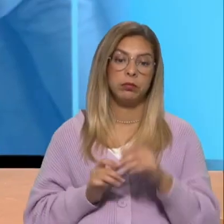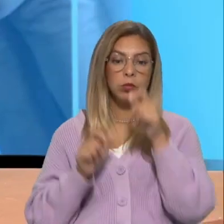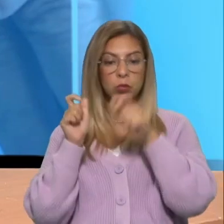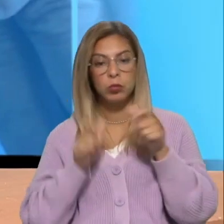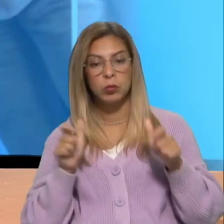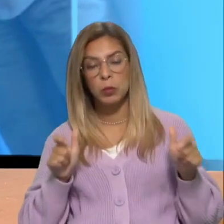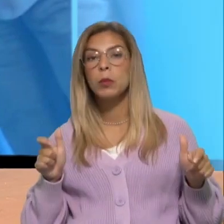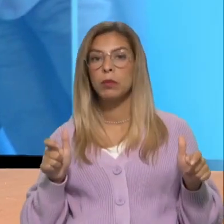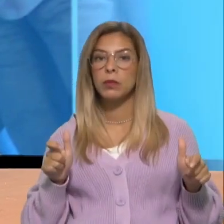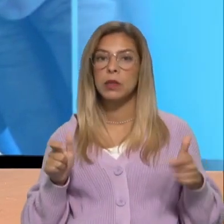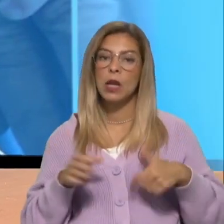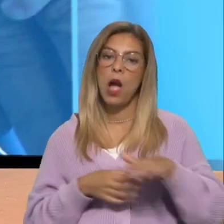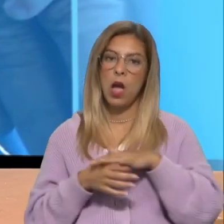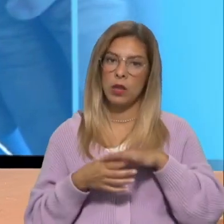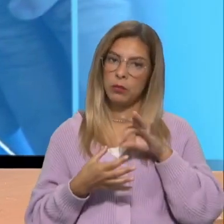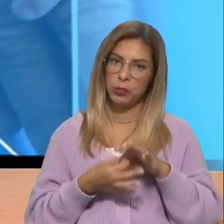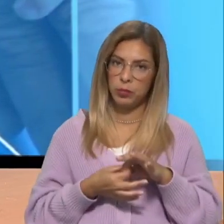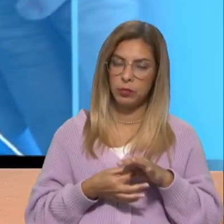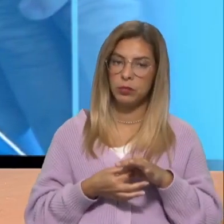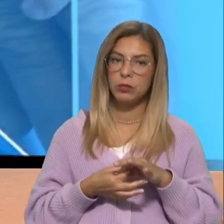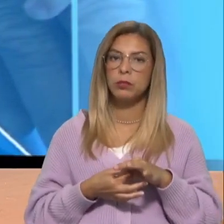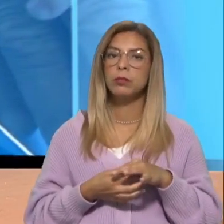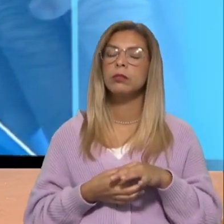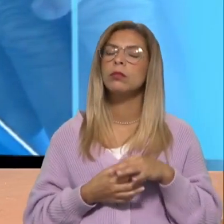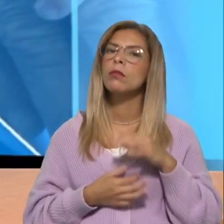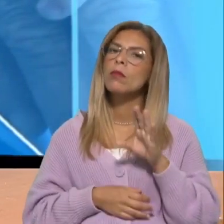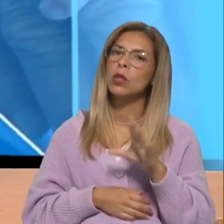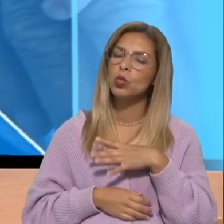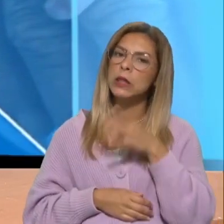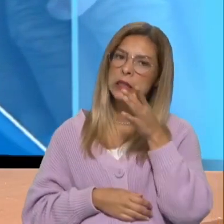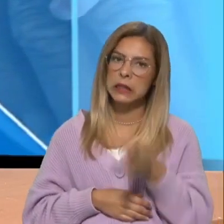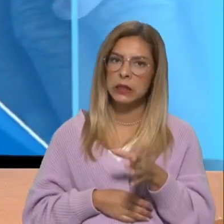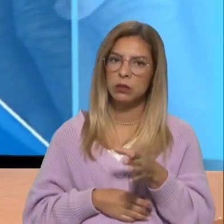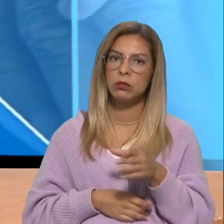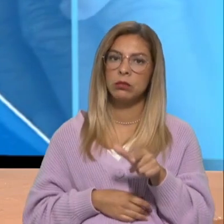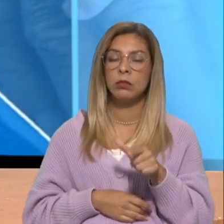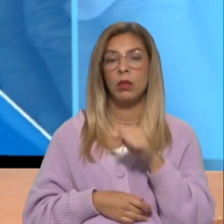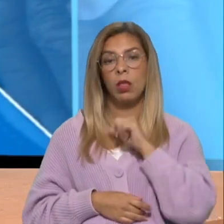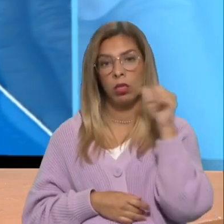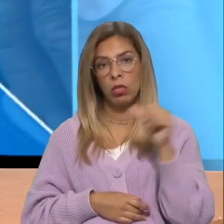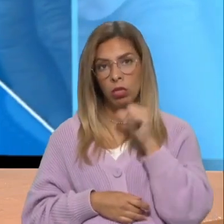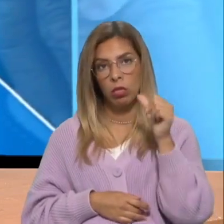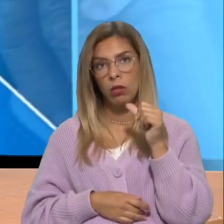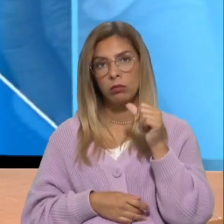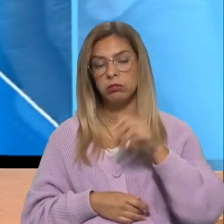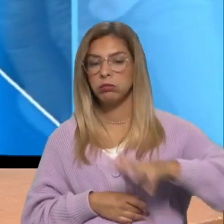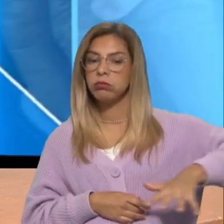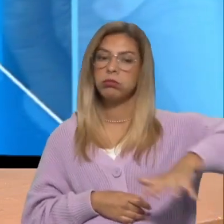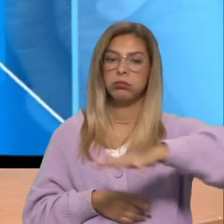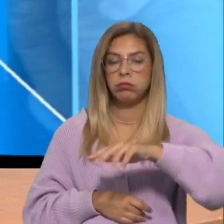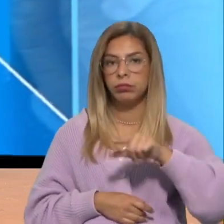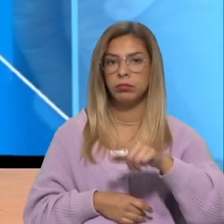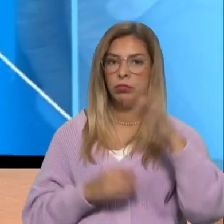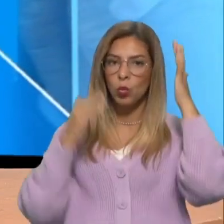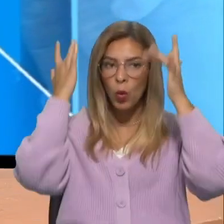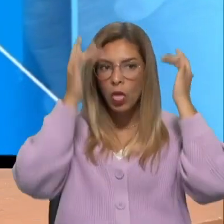cruza estas ideias. E então dizia que a dimensão, a ética da hospitalidade, que falamos na teologia,